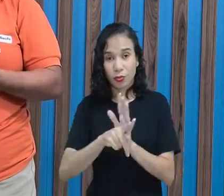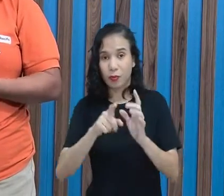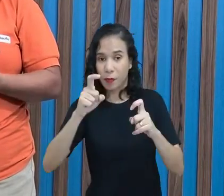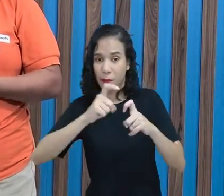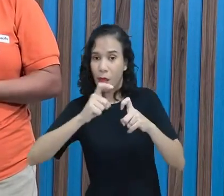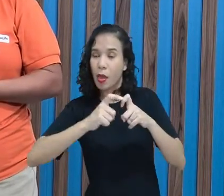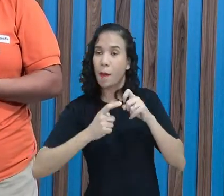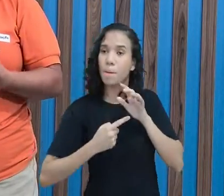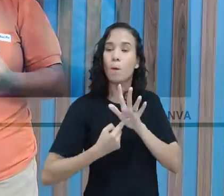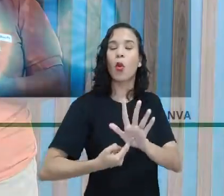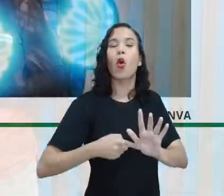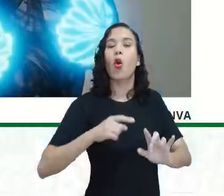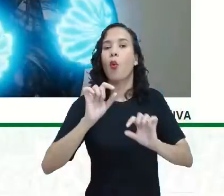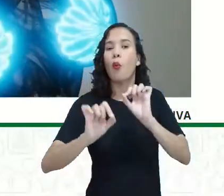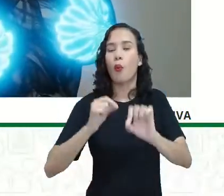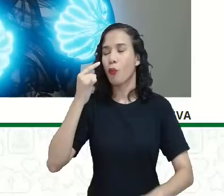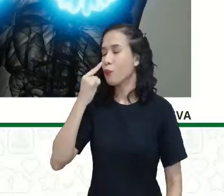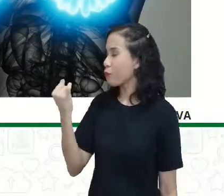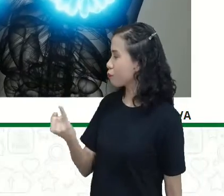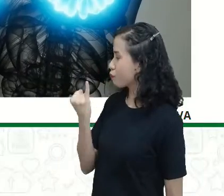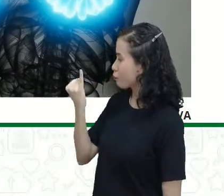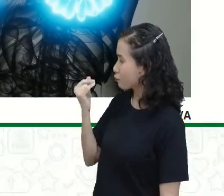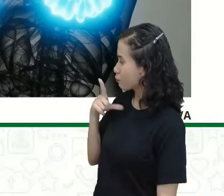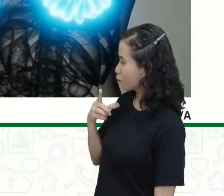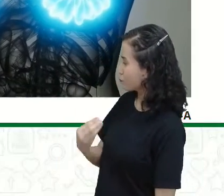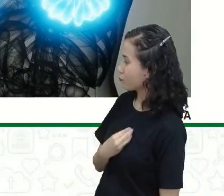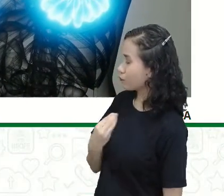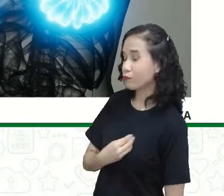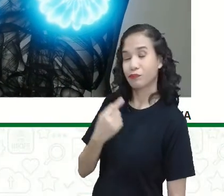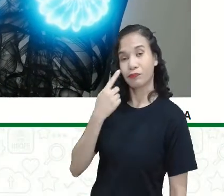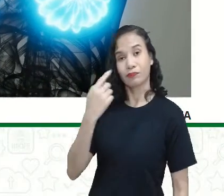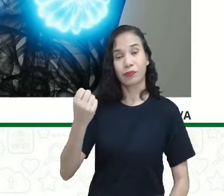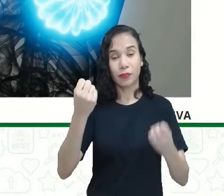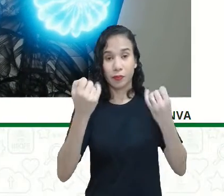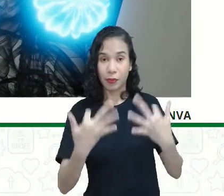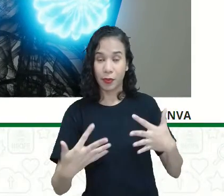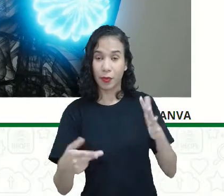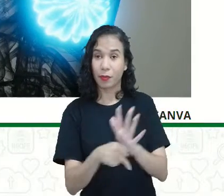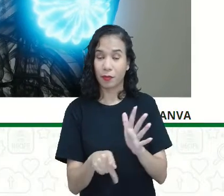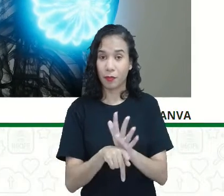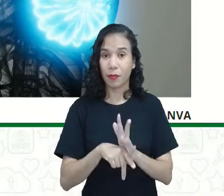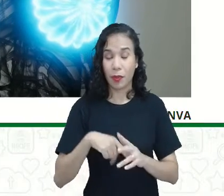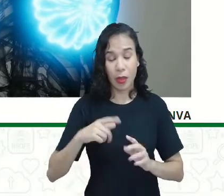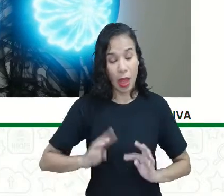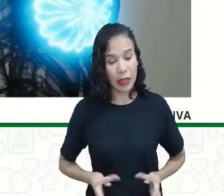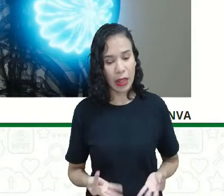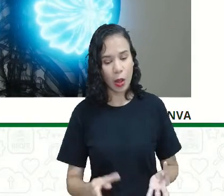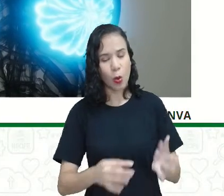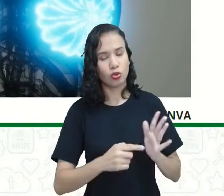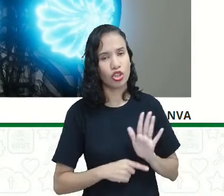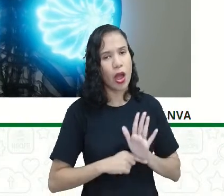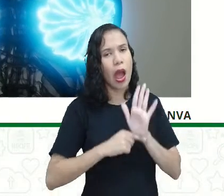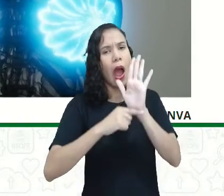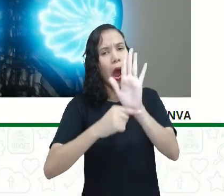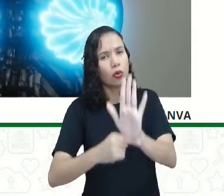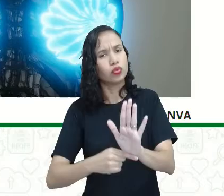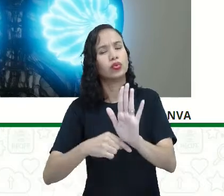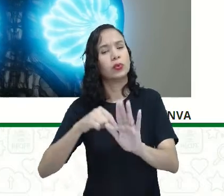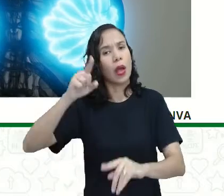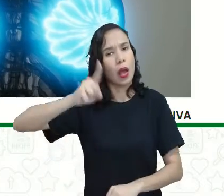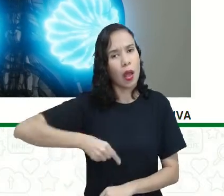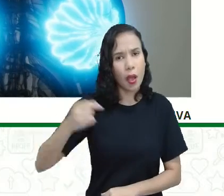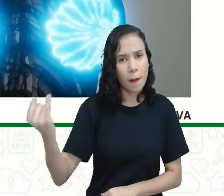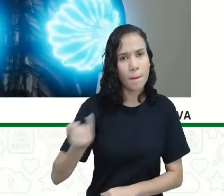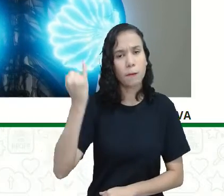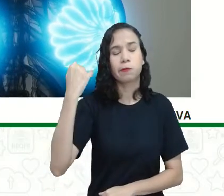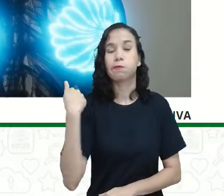para mostrar essa importância, tá? Eu falei que os recursos tecnológicos nos ajudam, mas é importante que